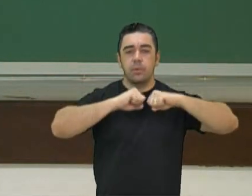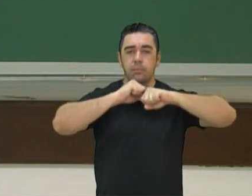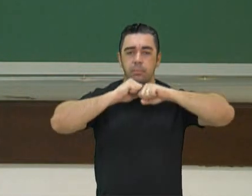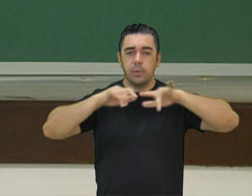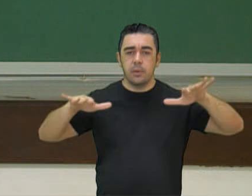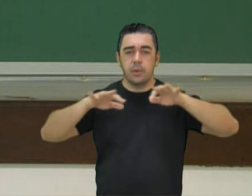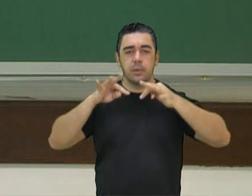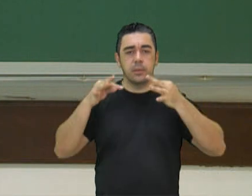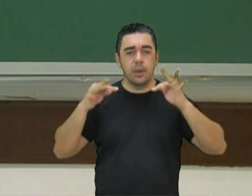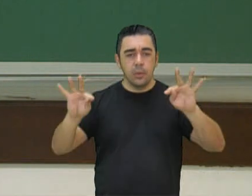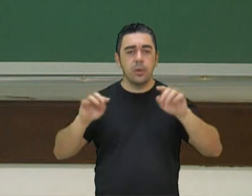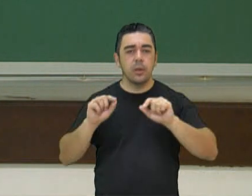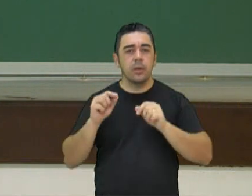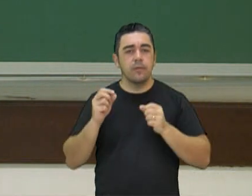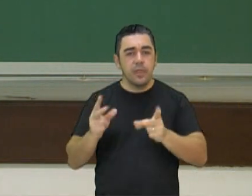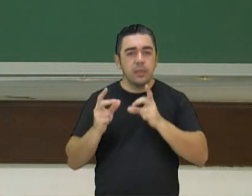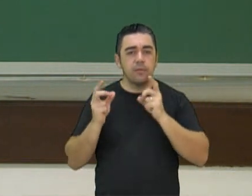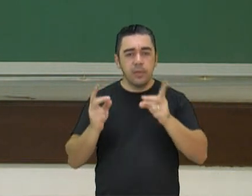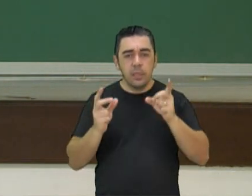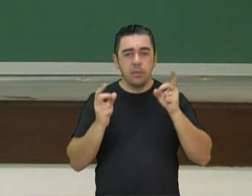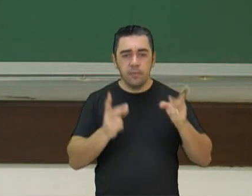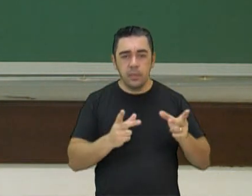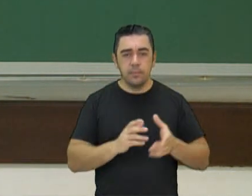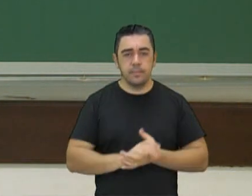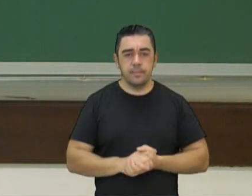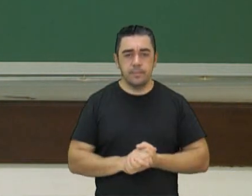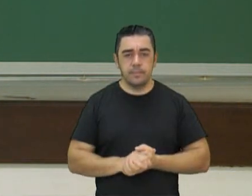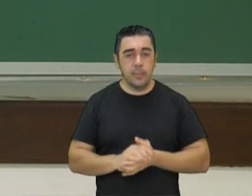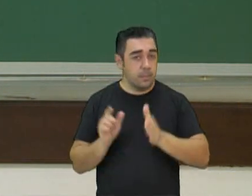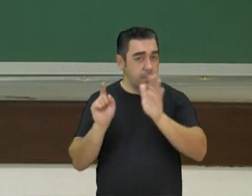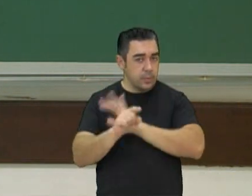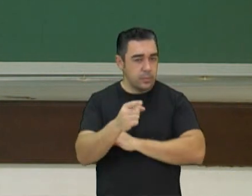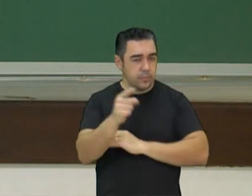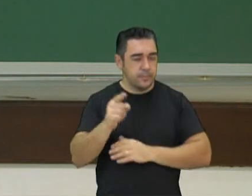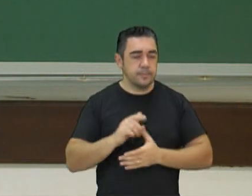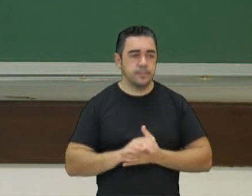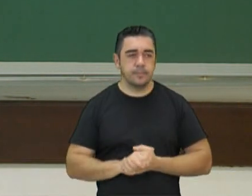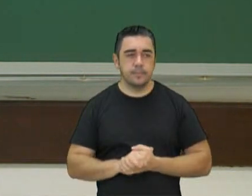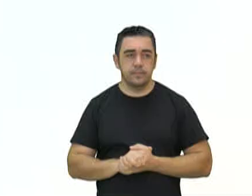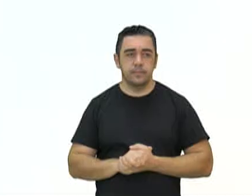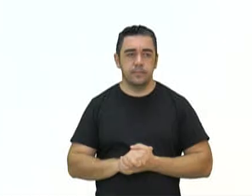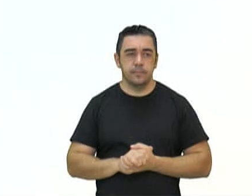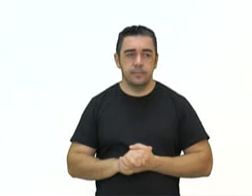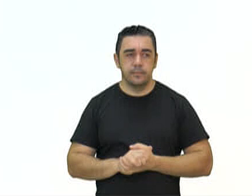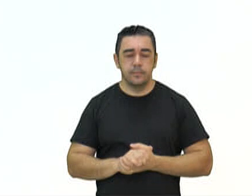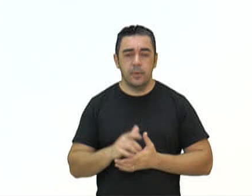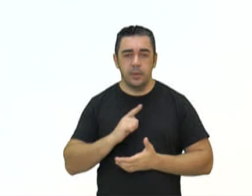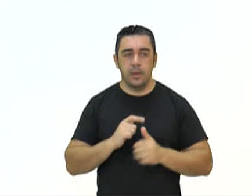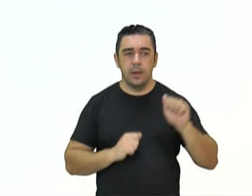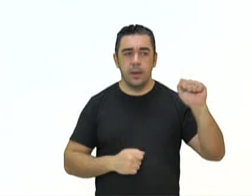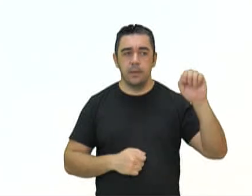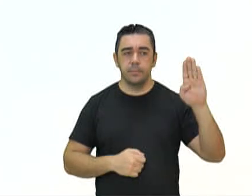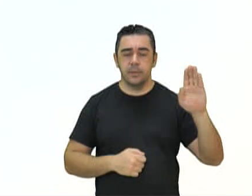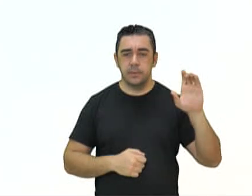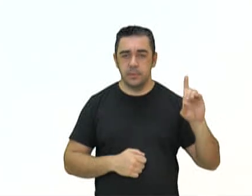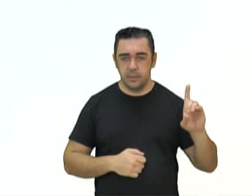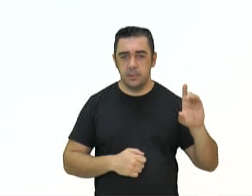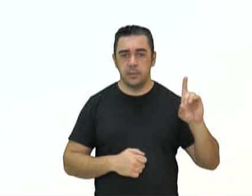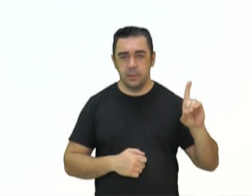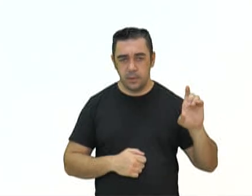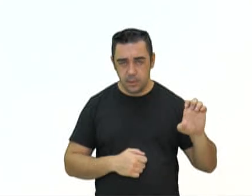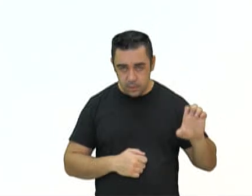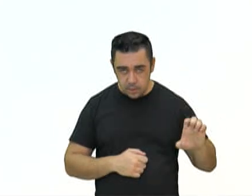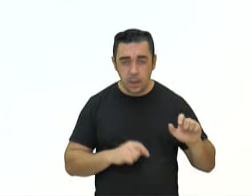para continuar vendendo e vendendo. E vamos de questão. As opções a seguir apresentam